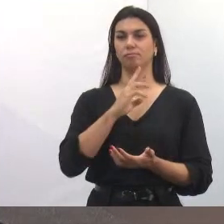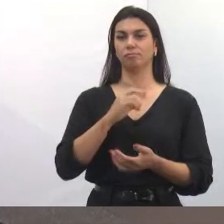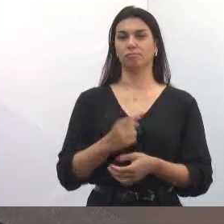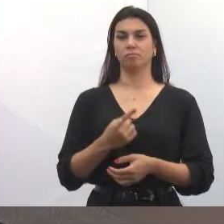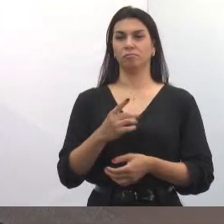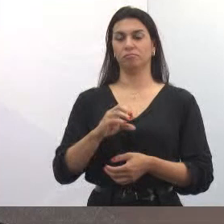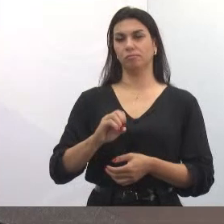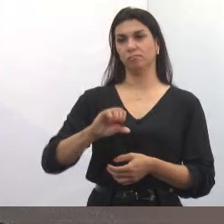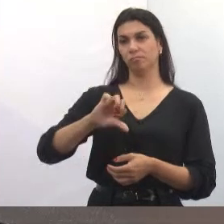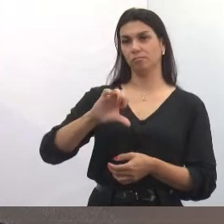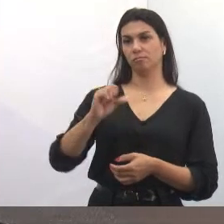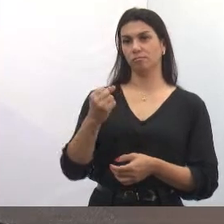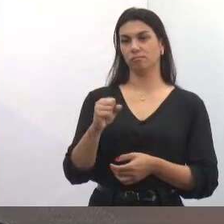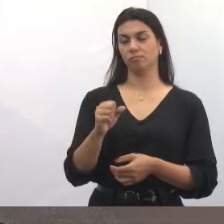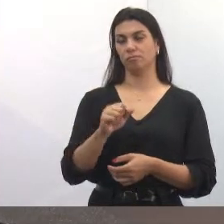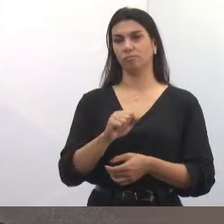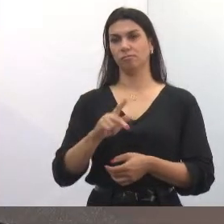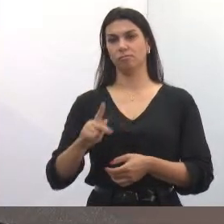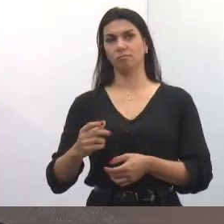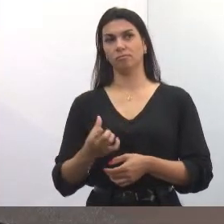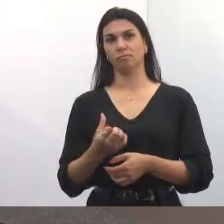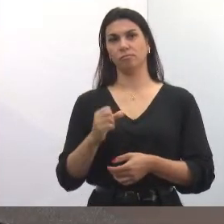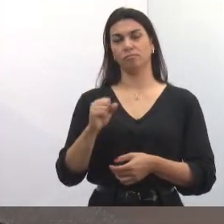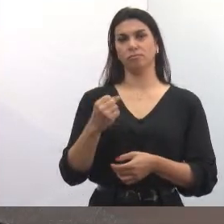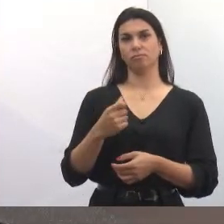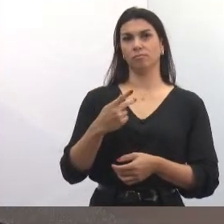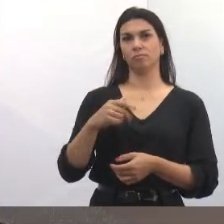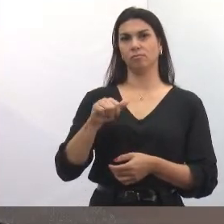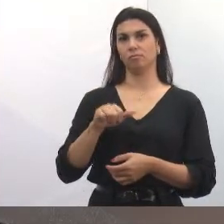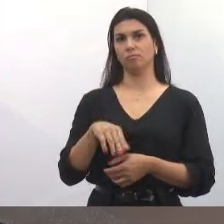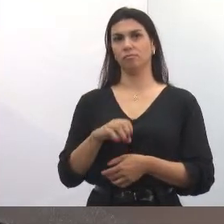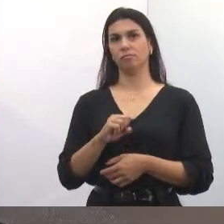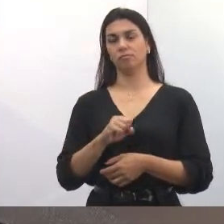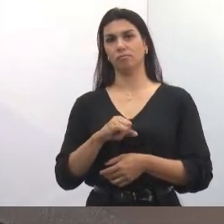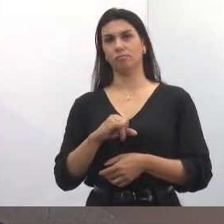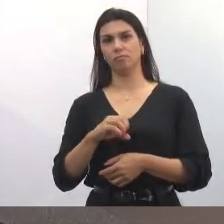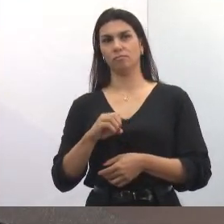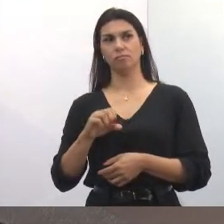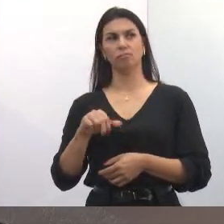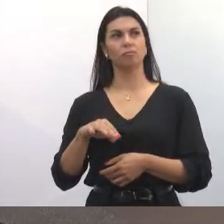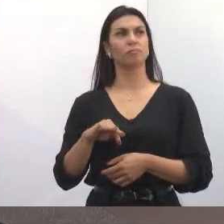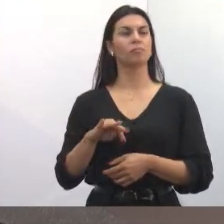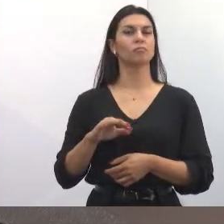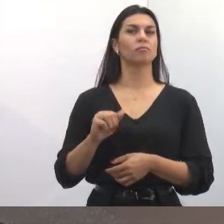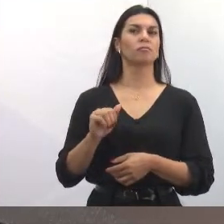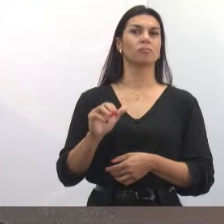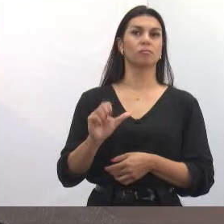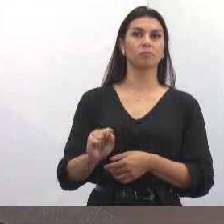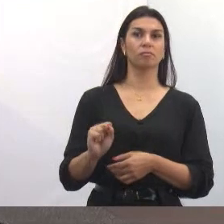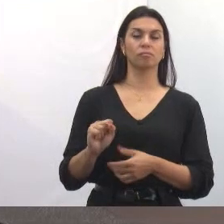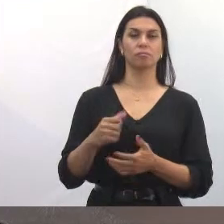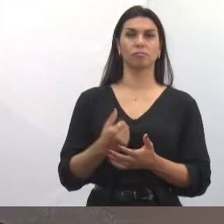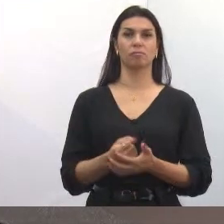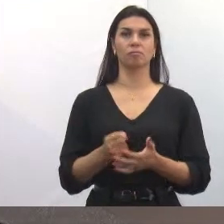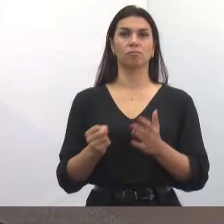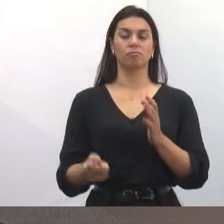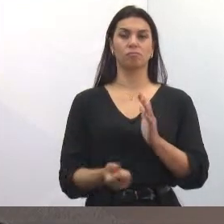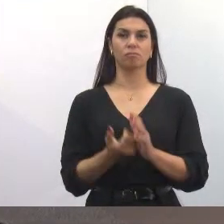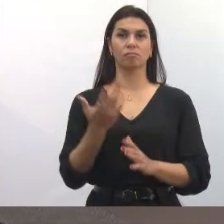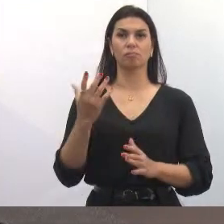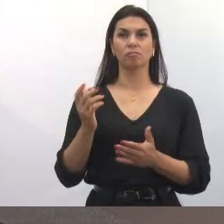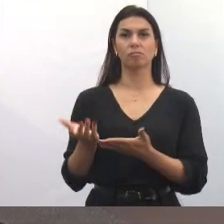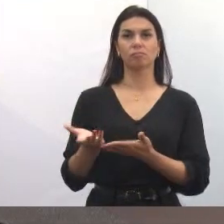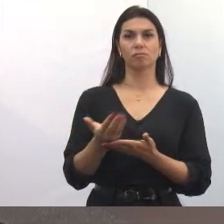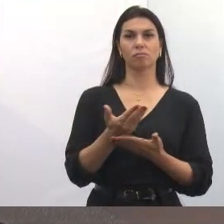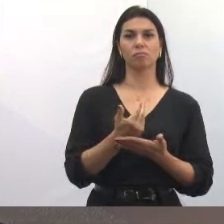1.098 aposentados e 68 pensionistas nestas condições. Número 2, qual a estimativa de